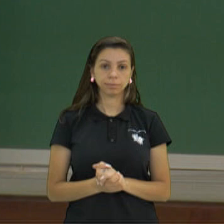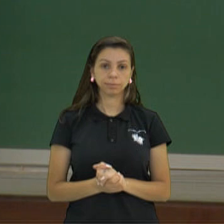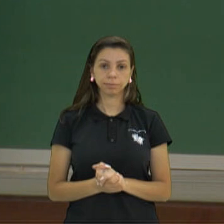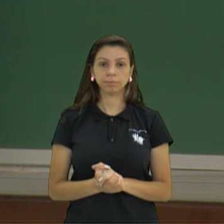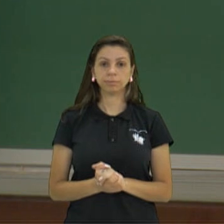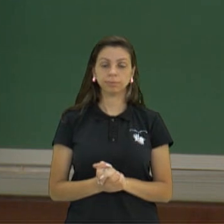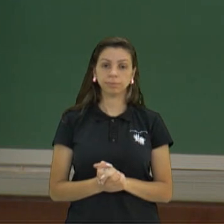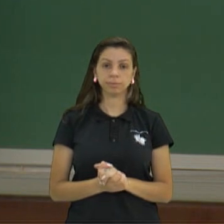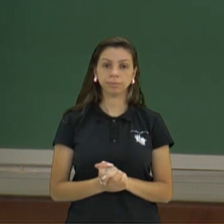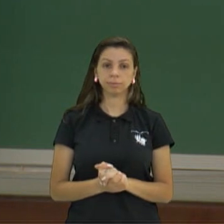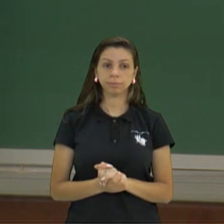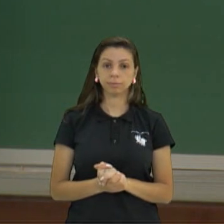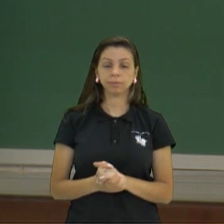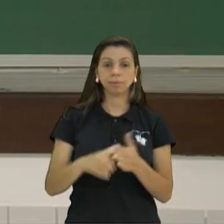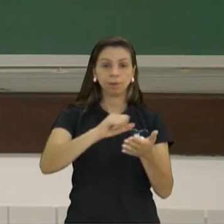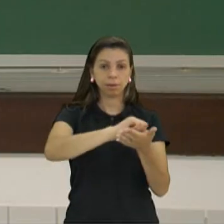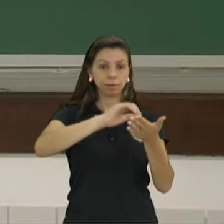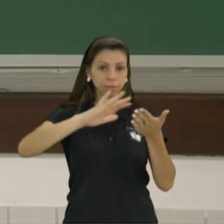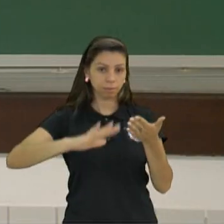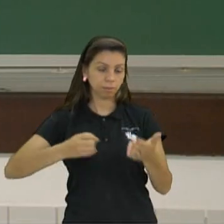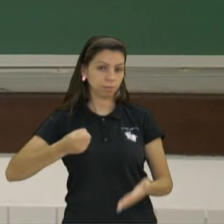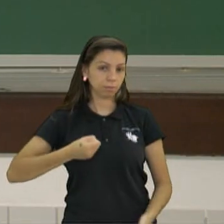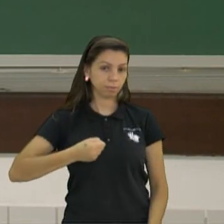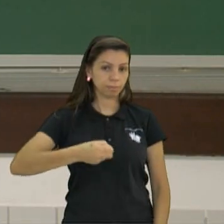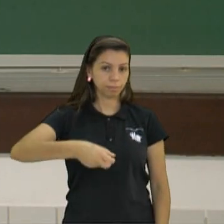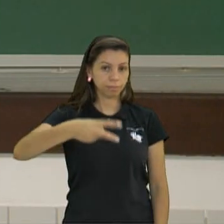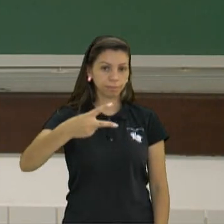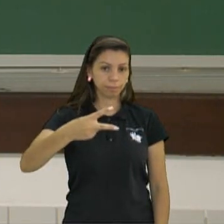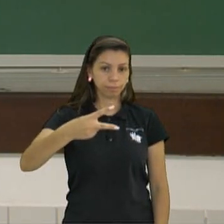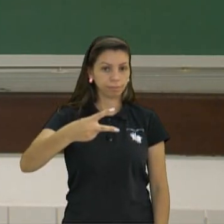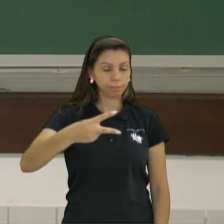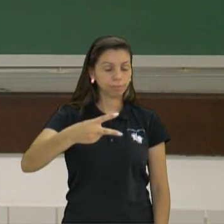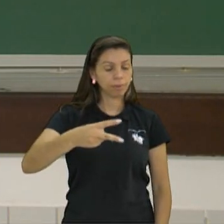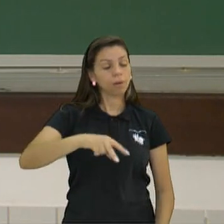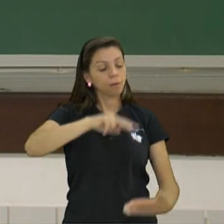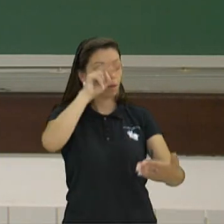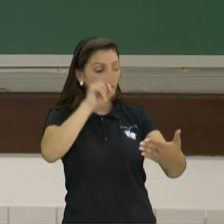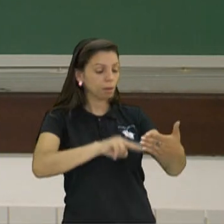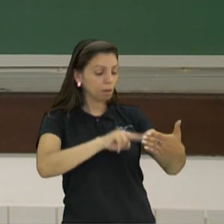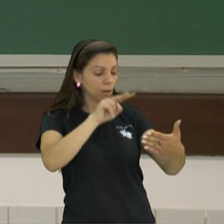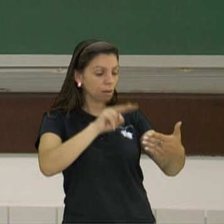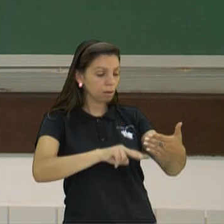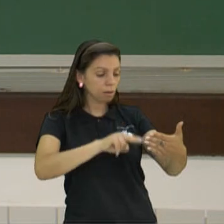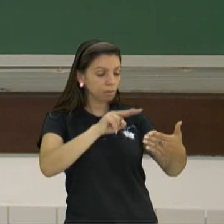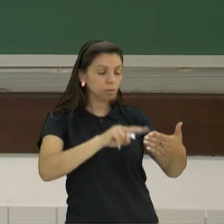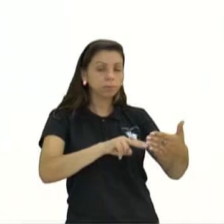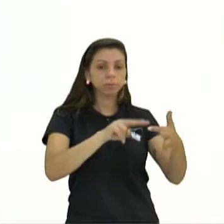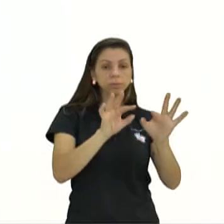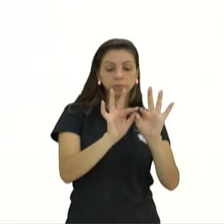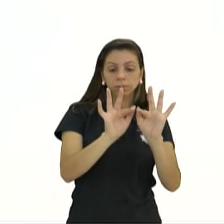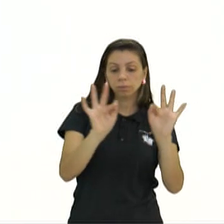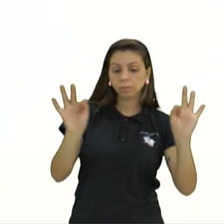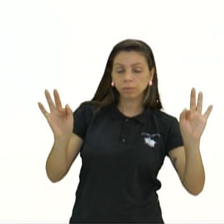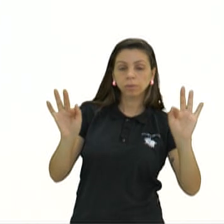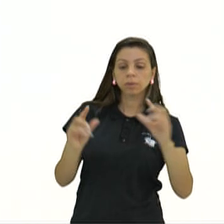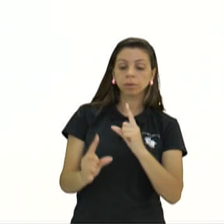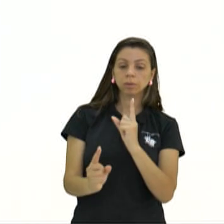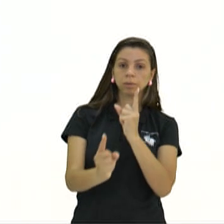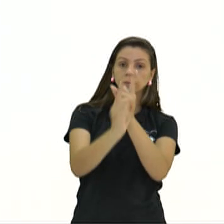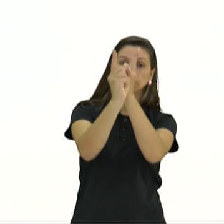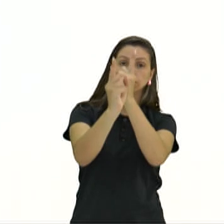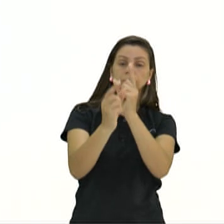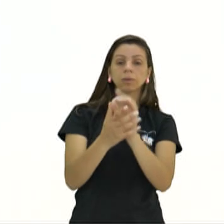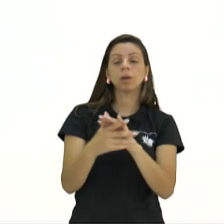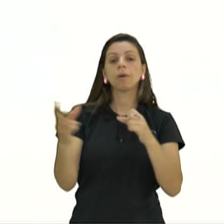frente. Atividade 2. Releia atentamente os períodos seguintes e localize os verbos